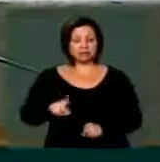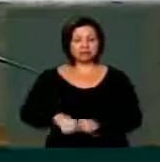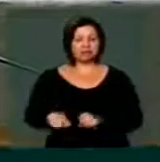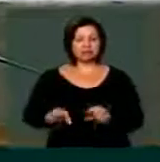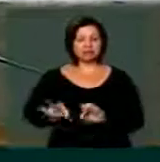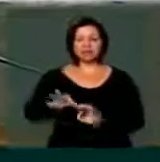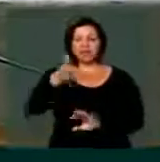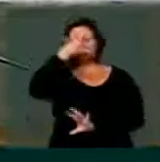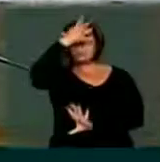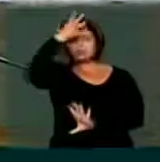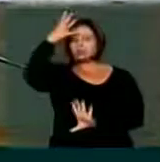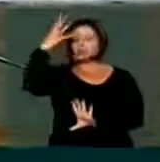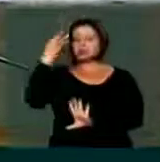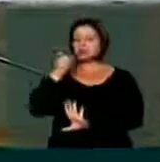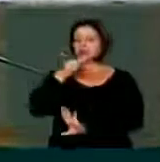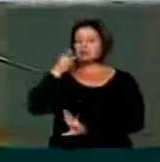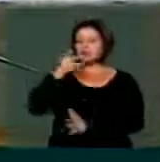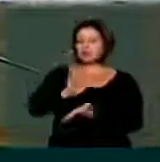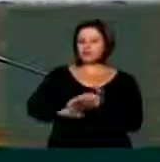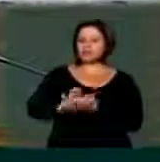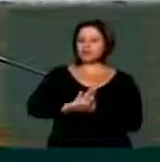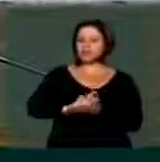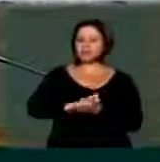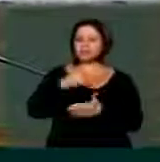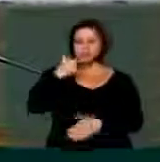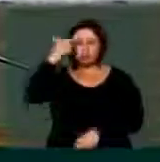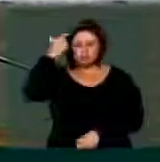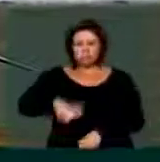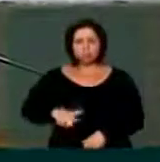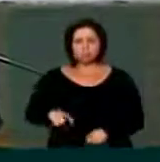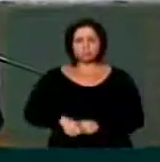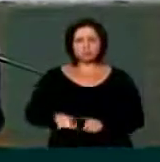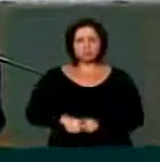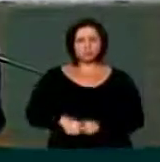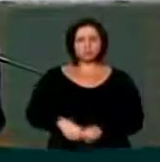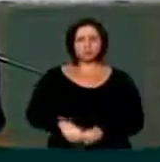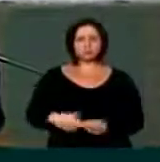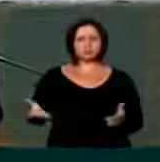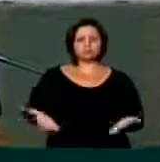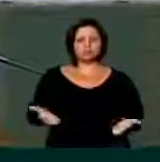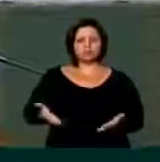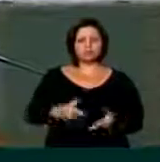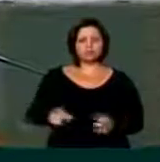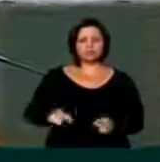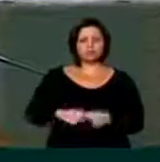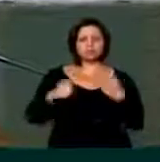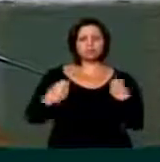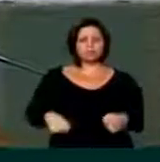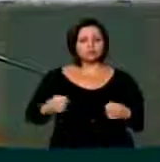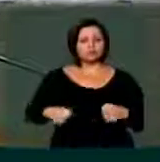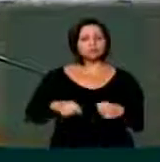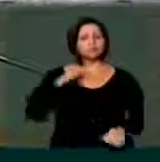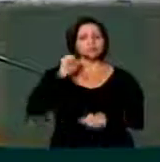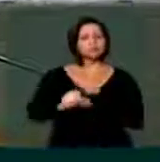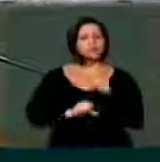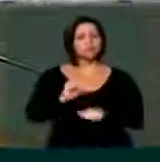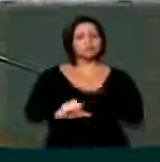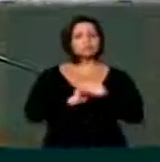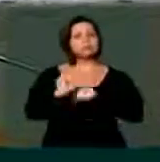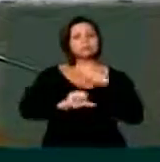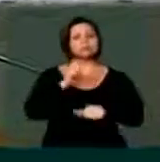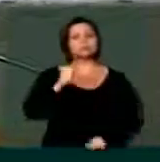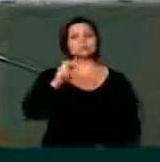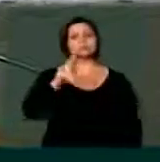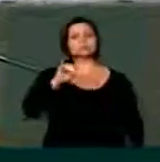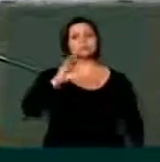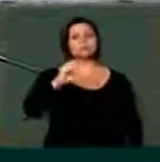foi esquecido do debate, mas nós vamos reafirmar. Nós vamos reafirmar que é preciso um outro modelo